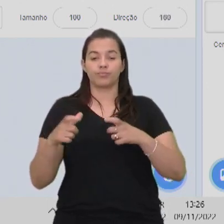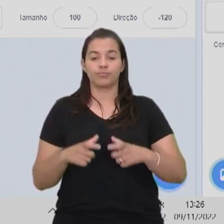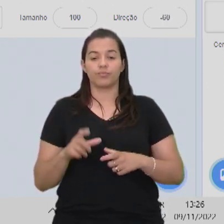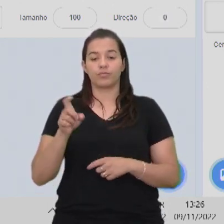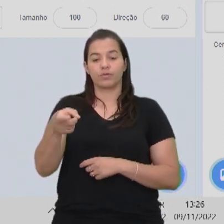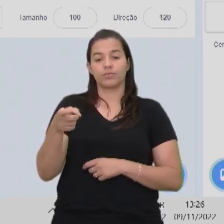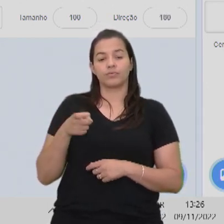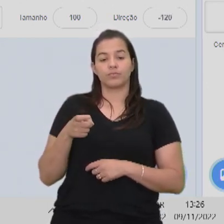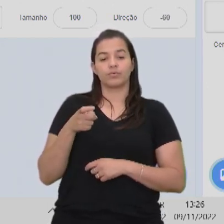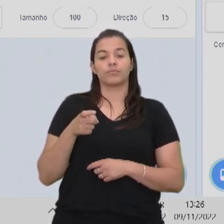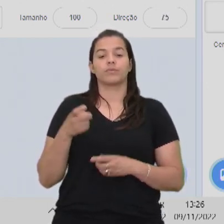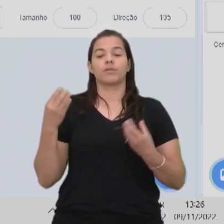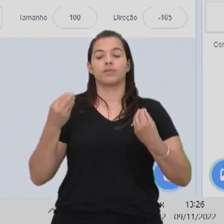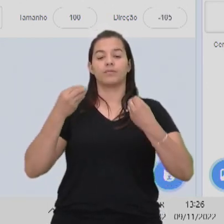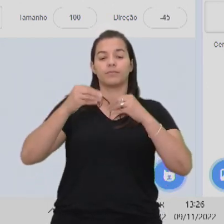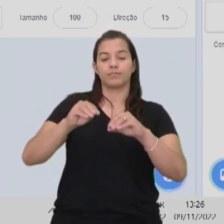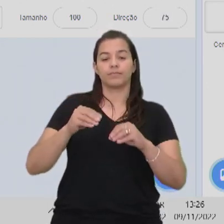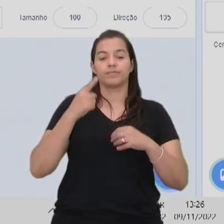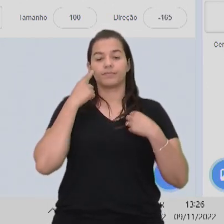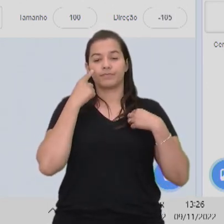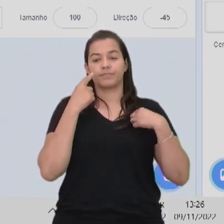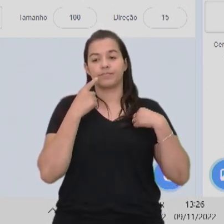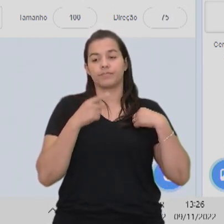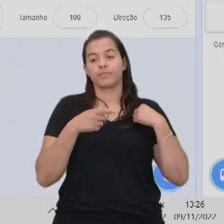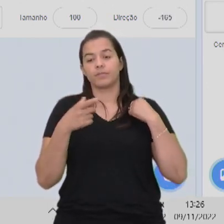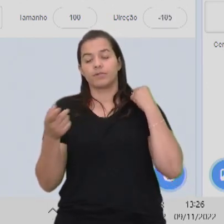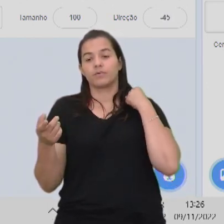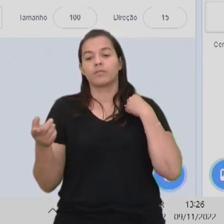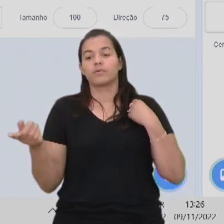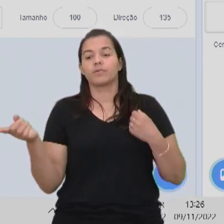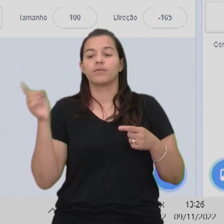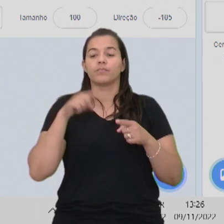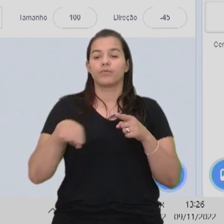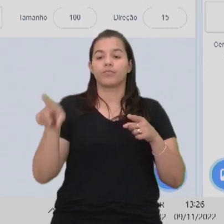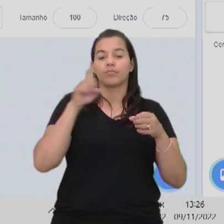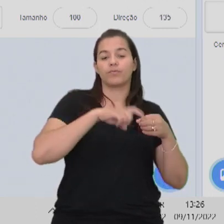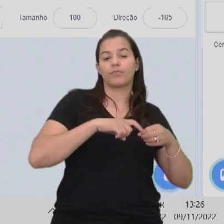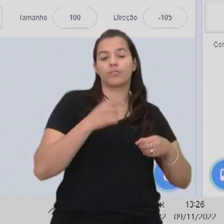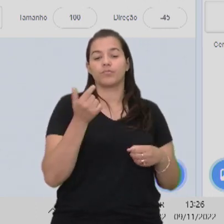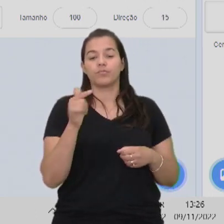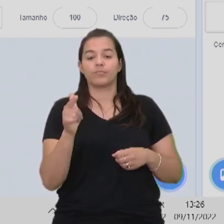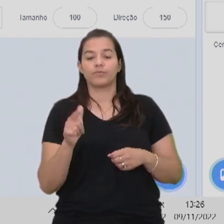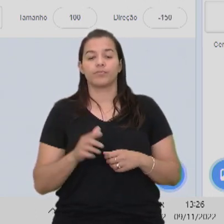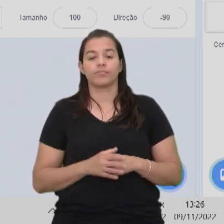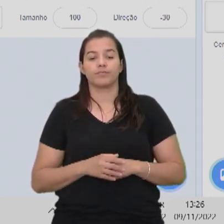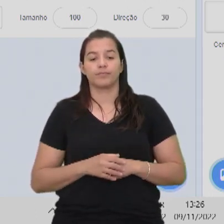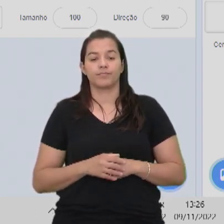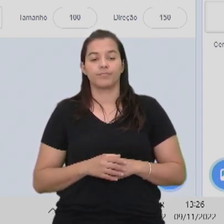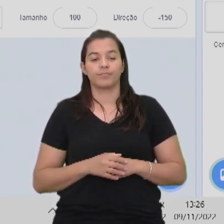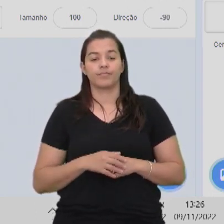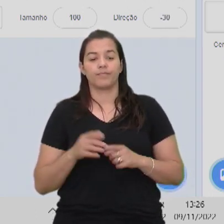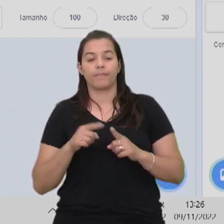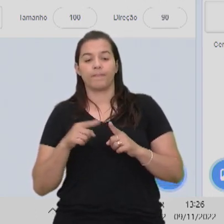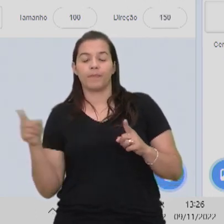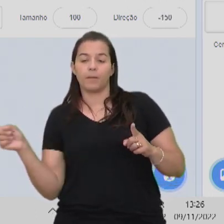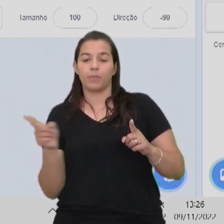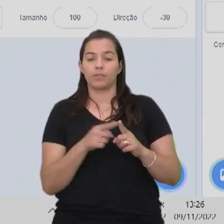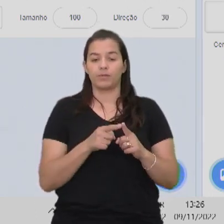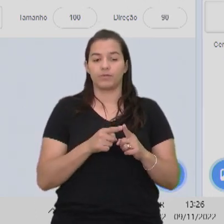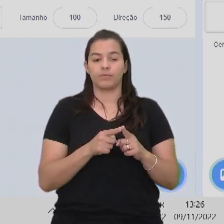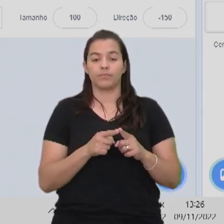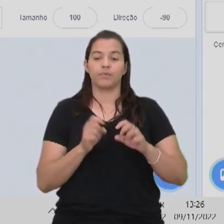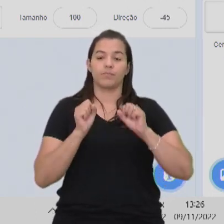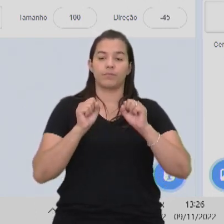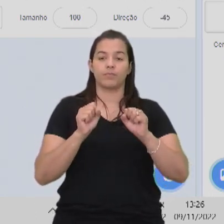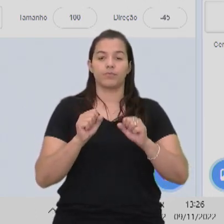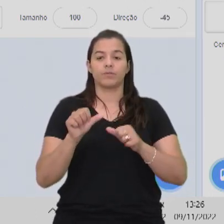X. Adicione 10 a X. Porque aí ele vai batendo. Professora, mas ele bateu lá e ele não voltou. Peraí, então, posso fazer ele bater na borda e voltar? Posso,